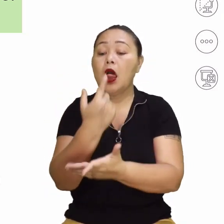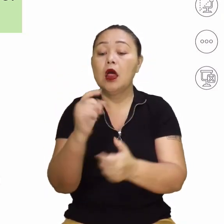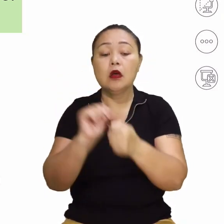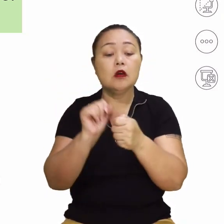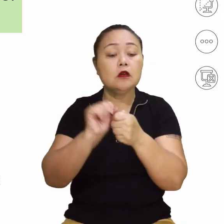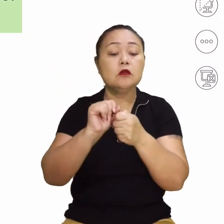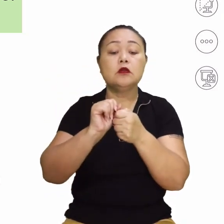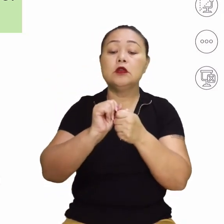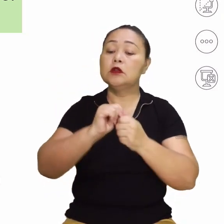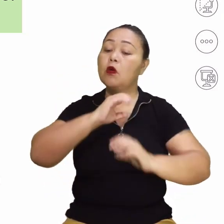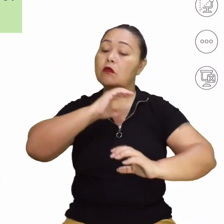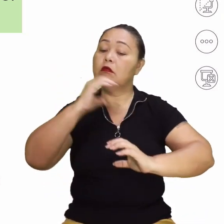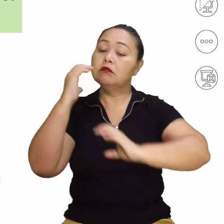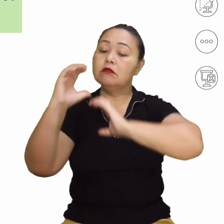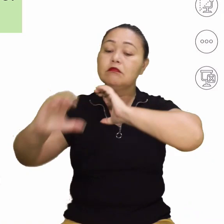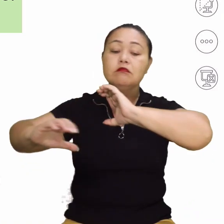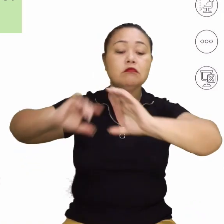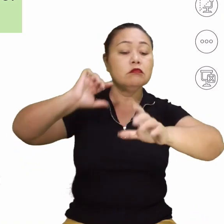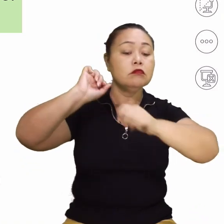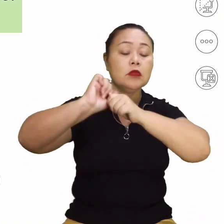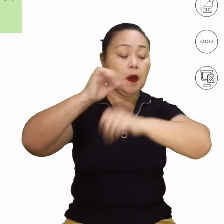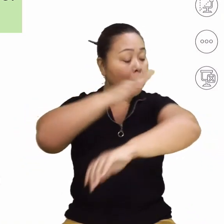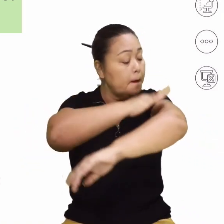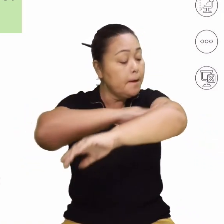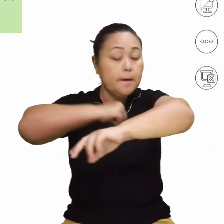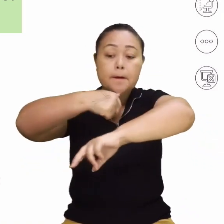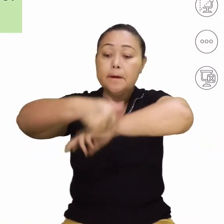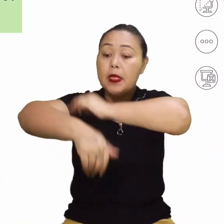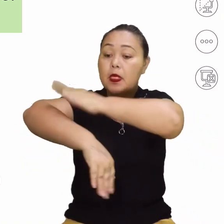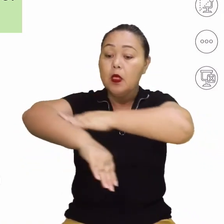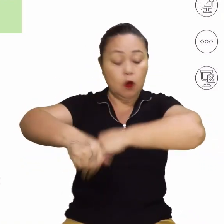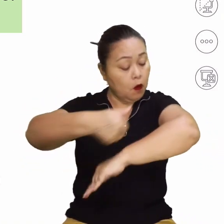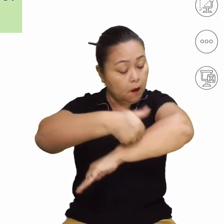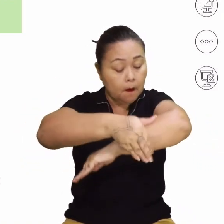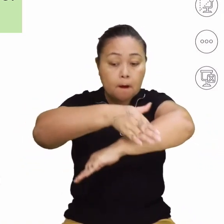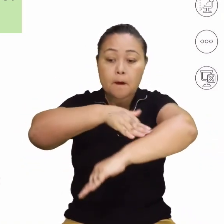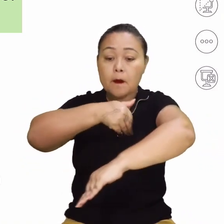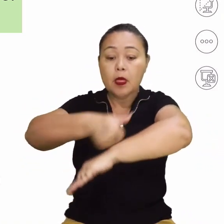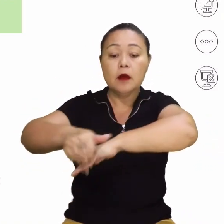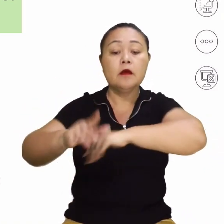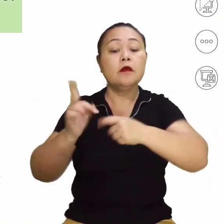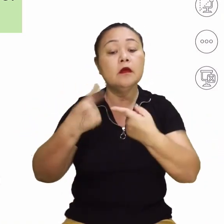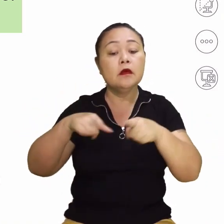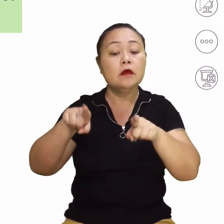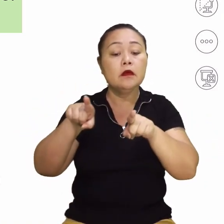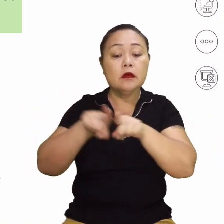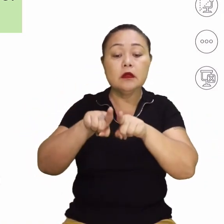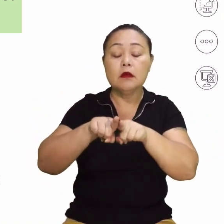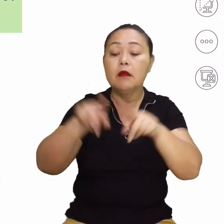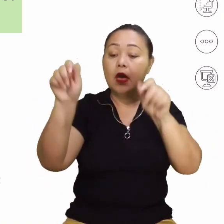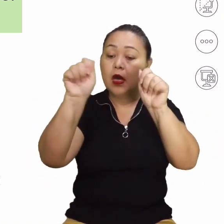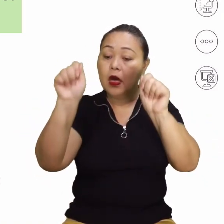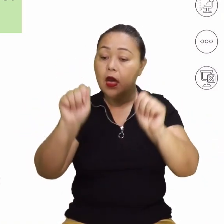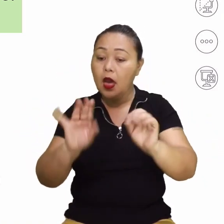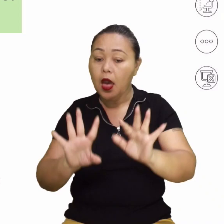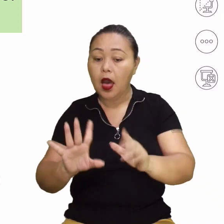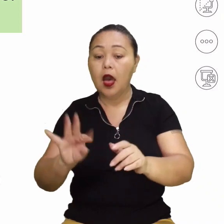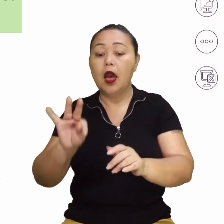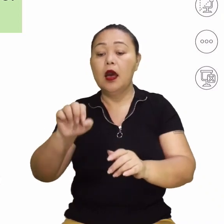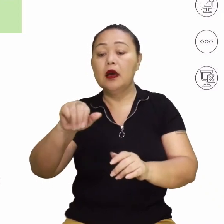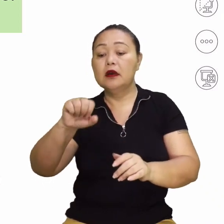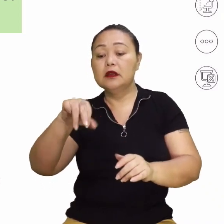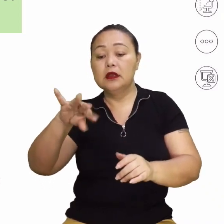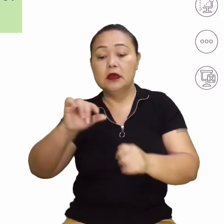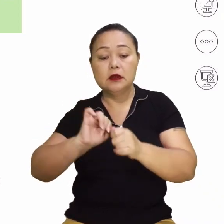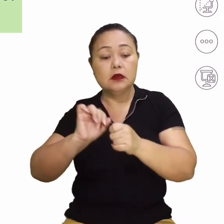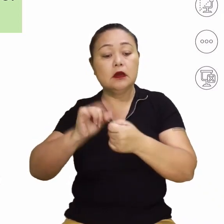sua pintura corporal e seu artesanato sua alimentação baseia-se na Caça Pesca e coleta de